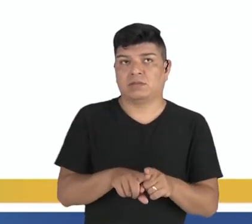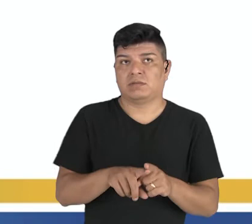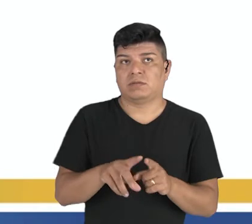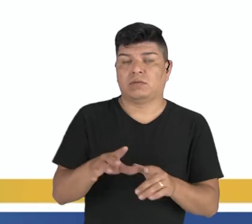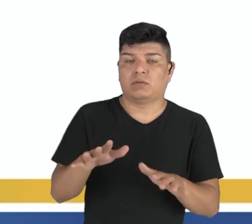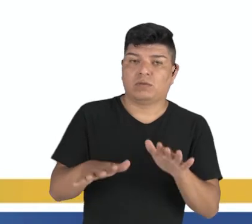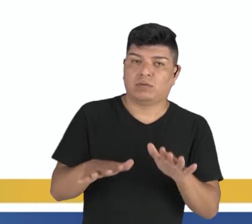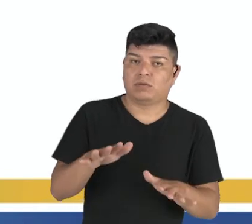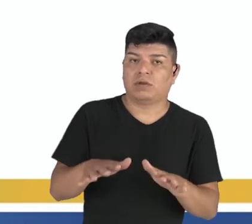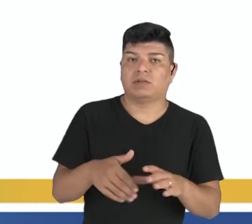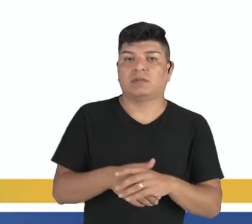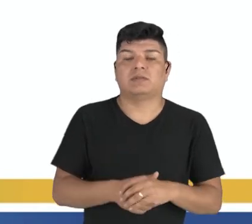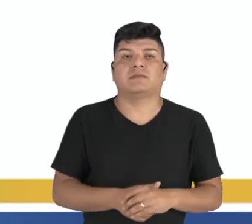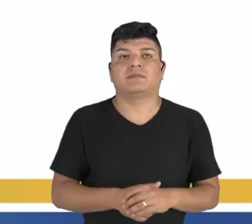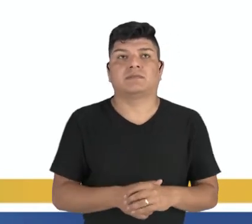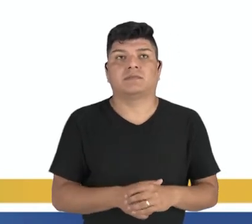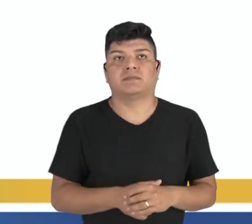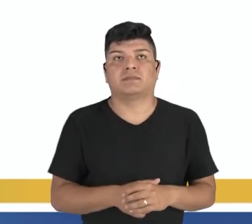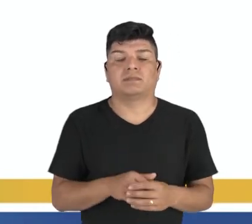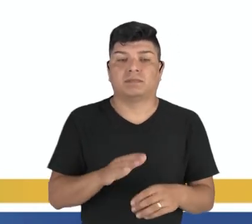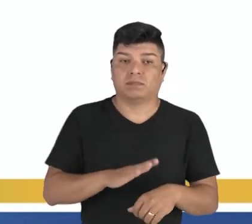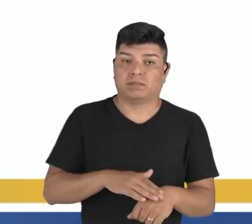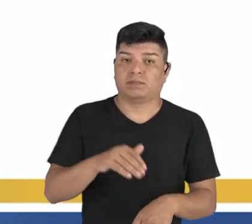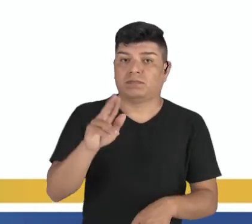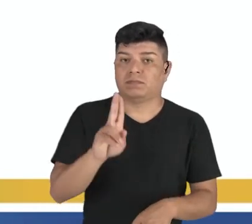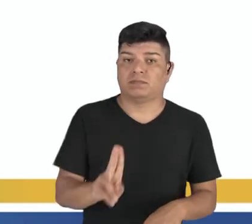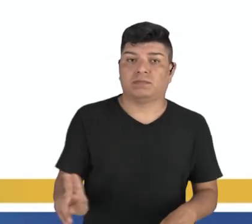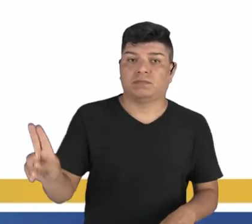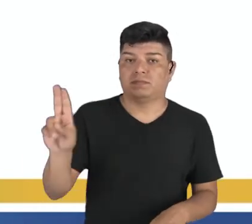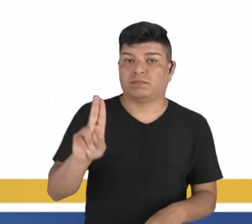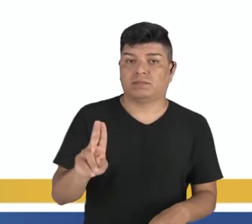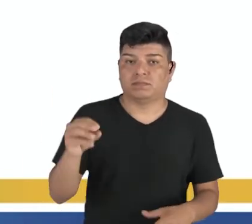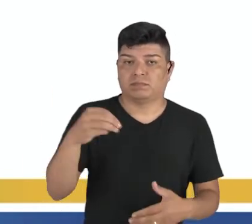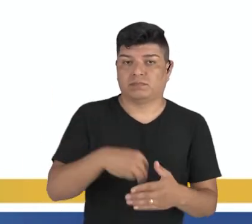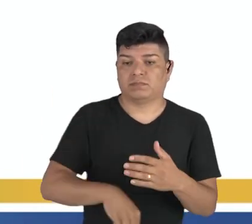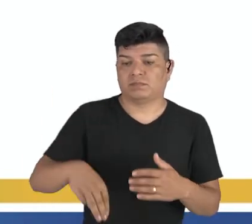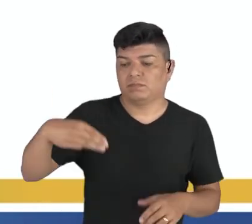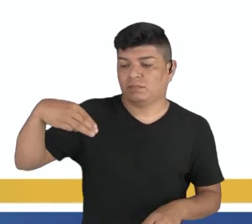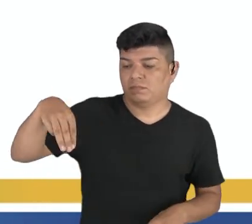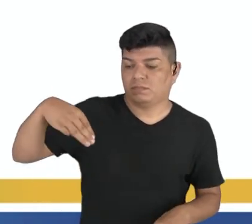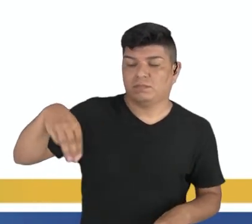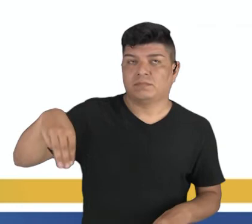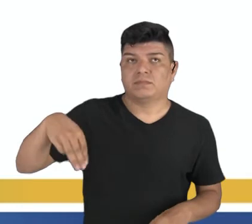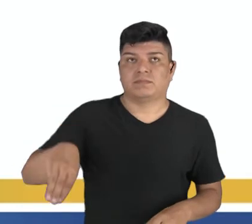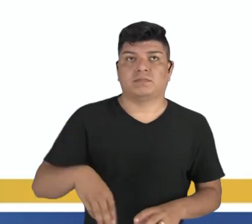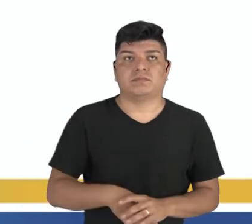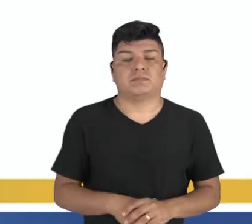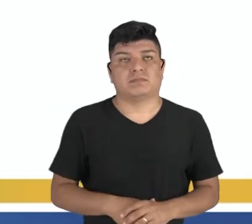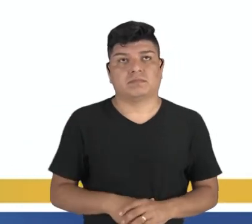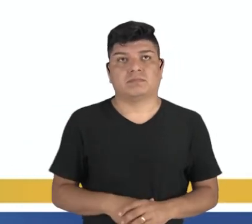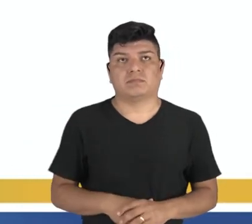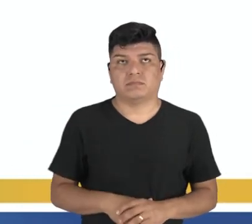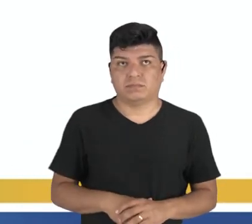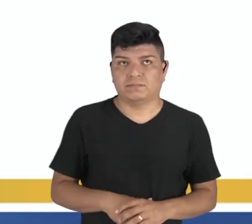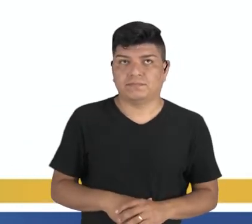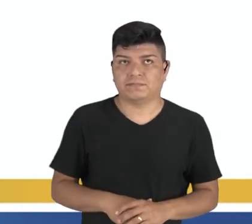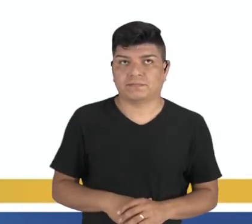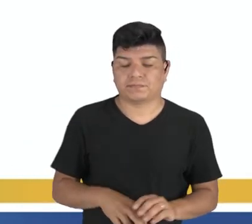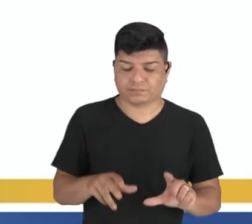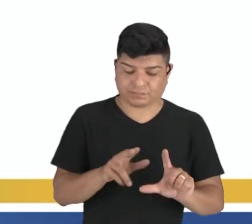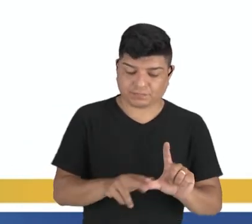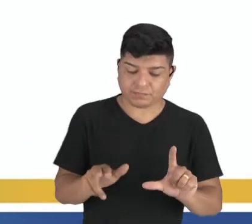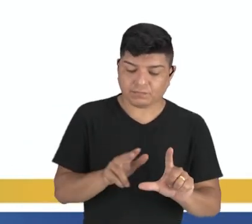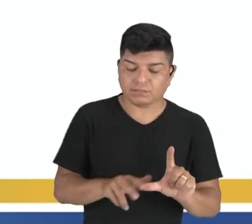as variáveis, que são mais utilizadas dentro da matemática. São essas letras